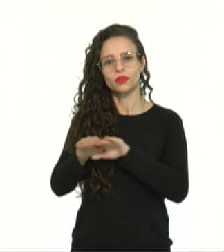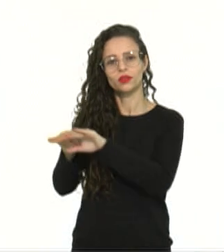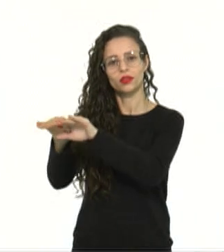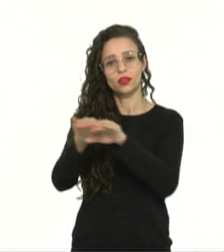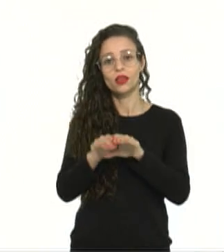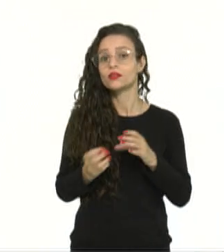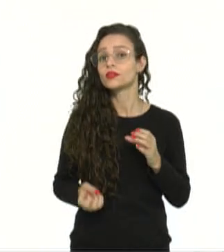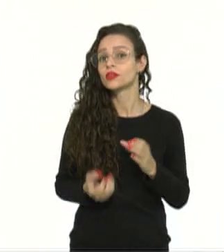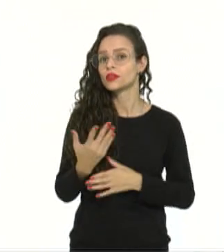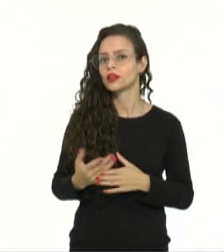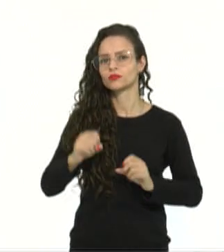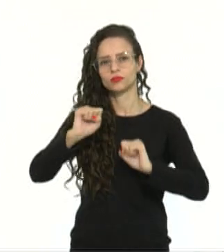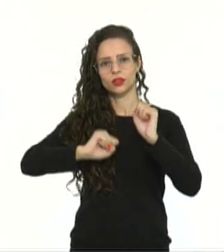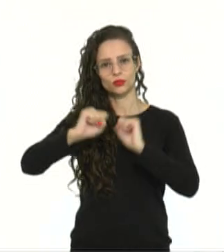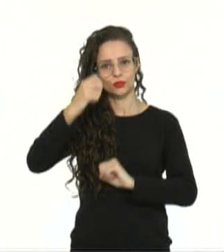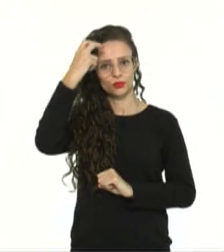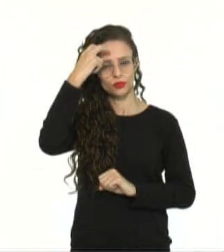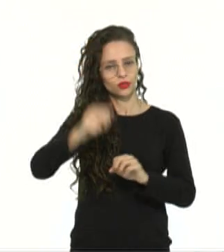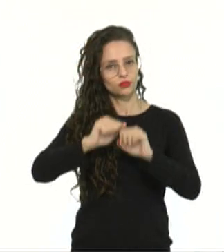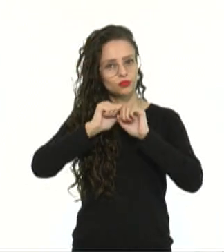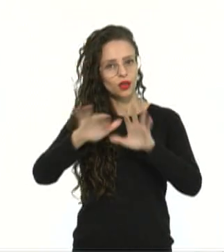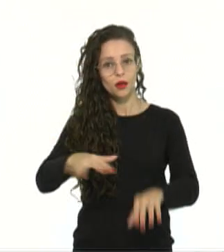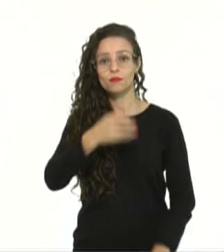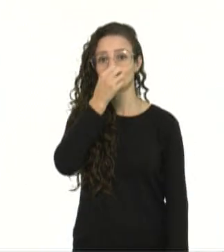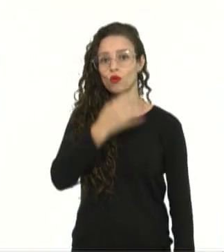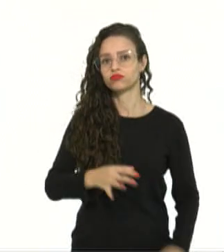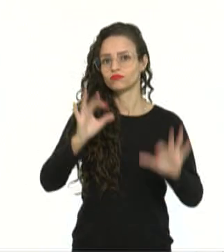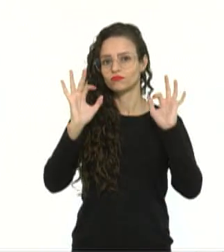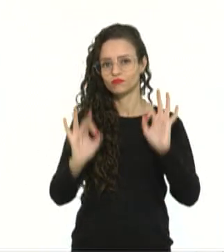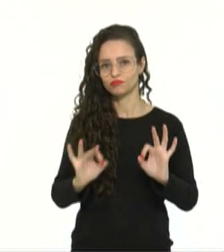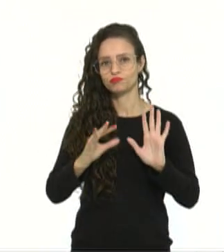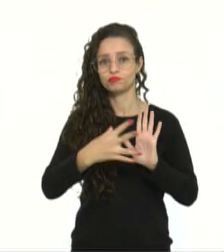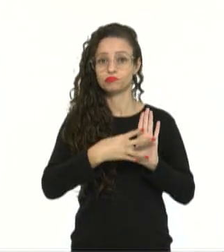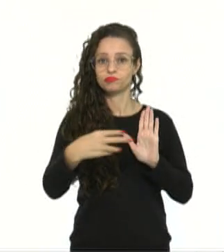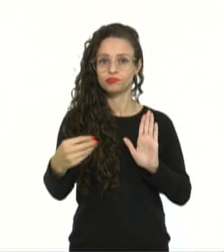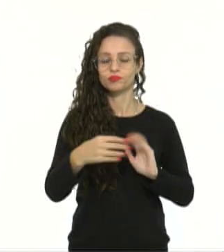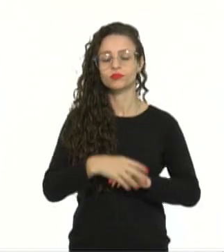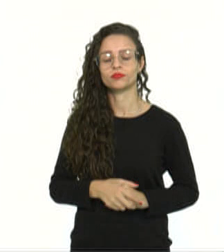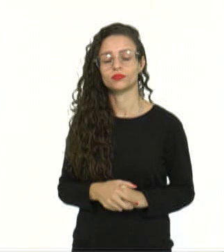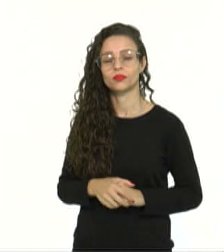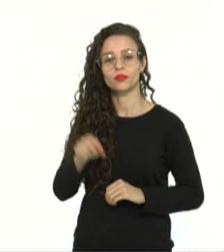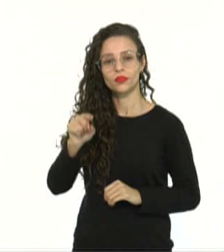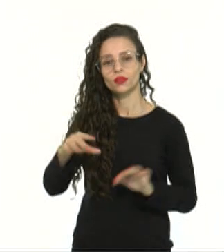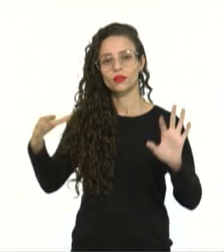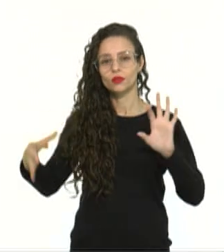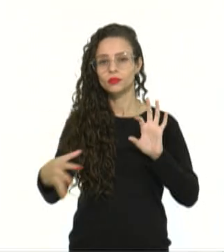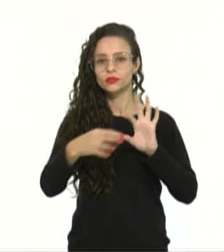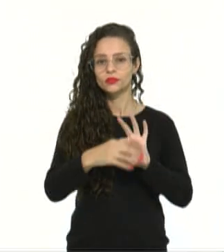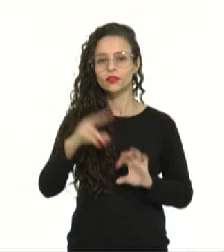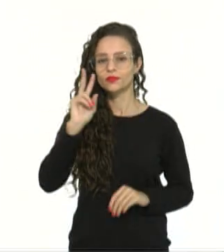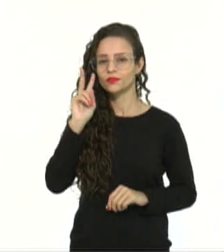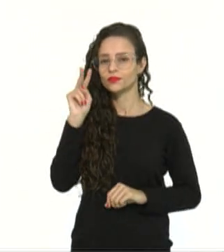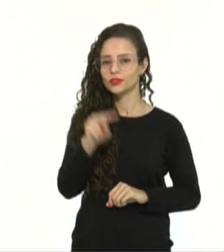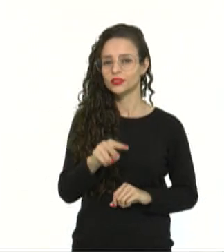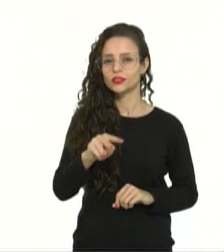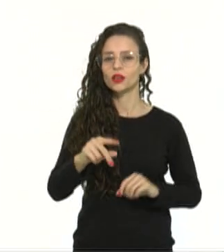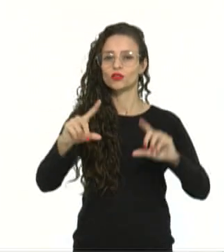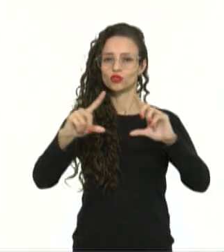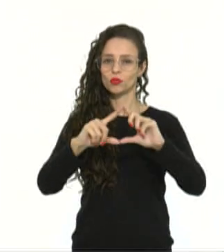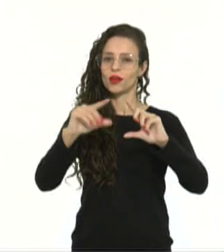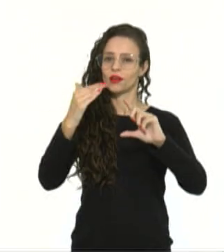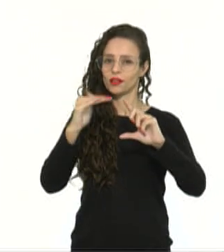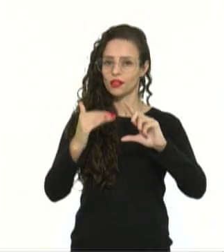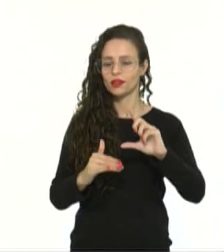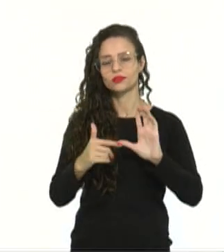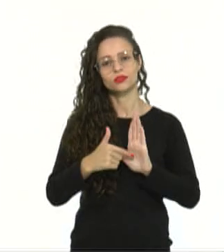pela indústria cultural como aqueles que são bons, corretos ou desejados. Isto corresponderia a uma visão de determinada classe social